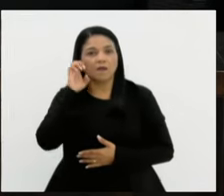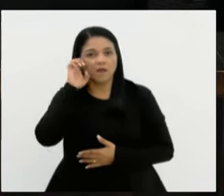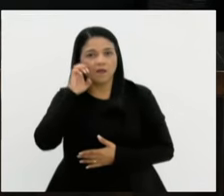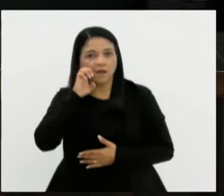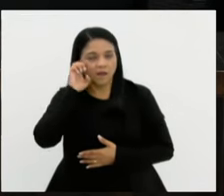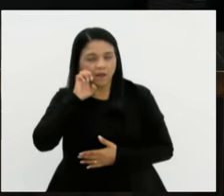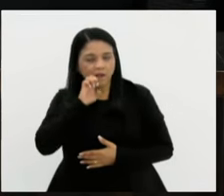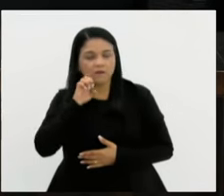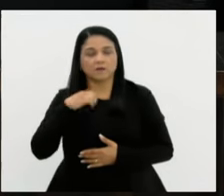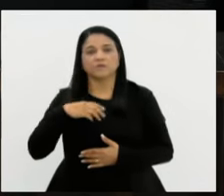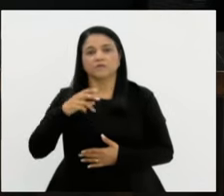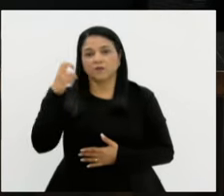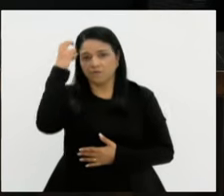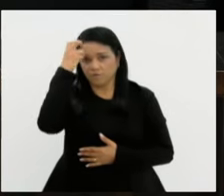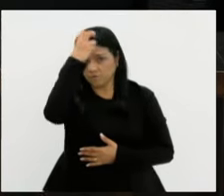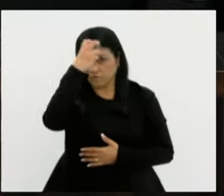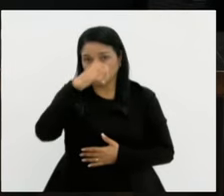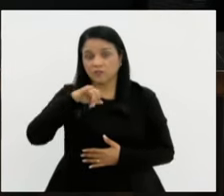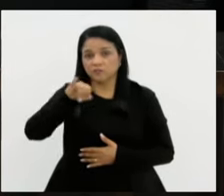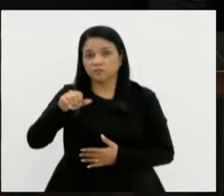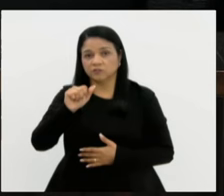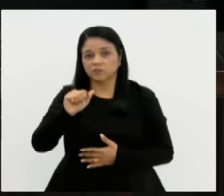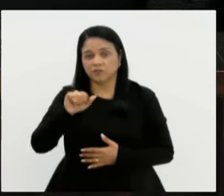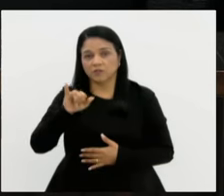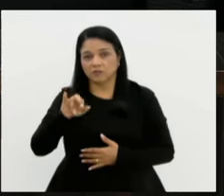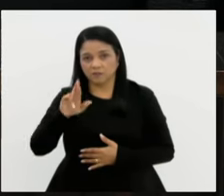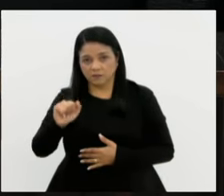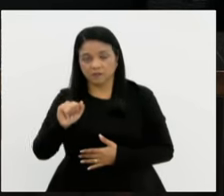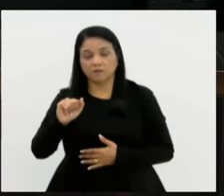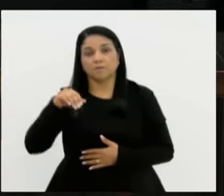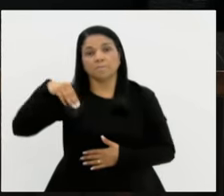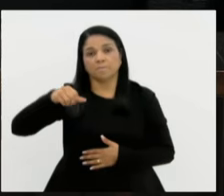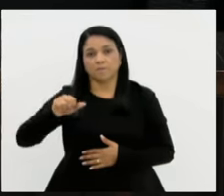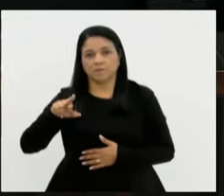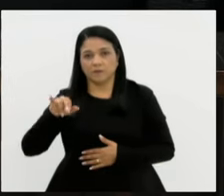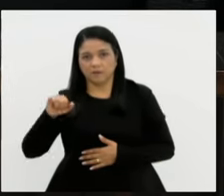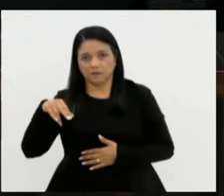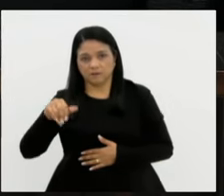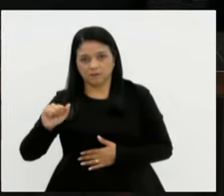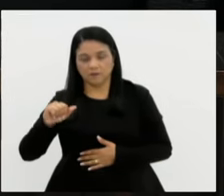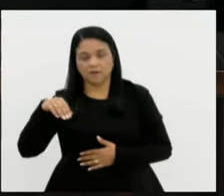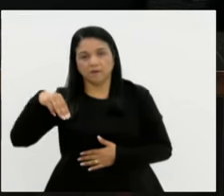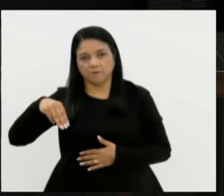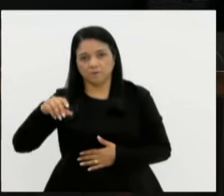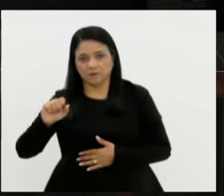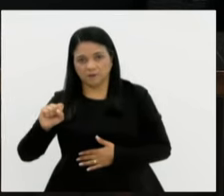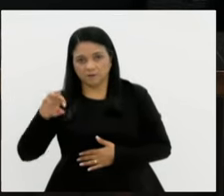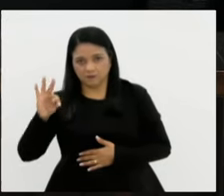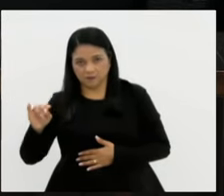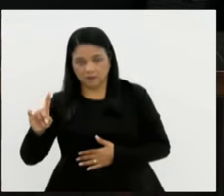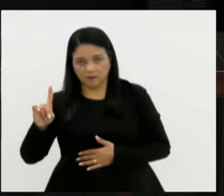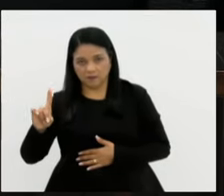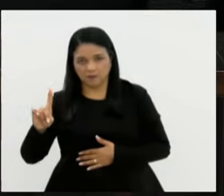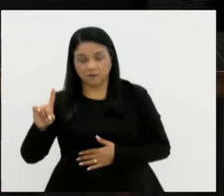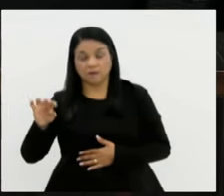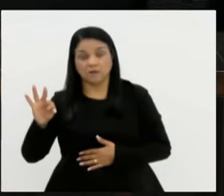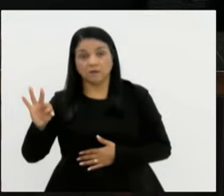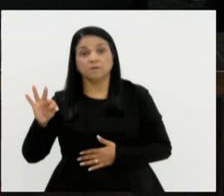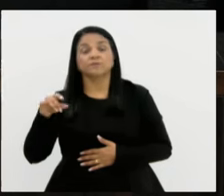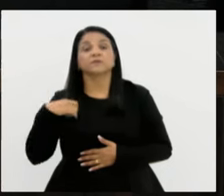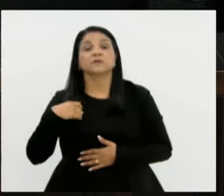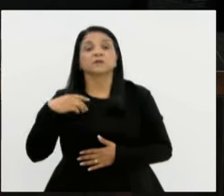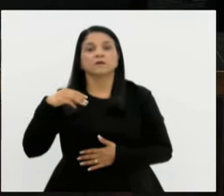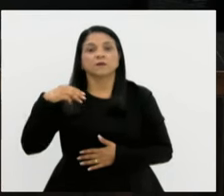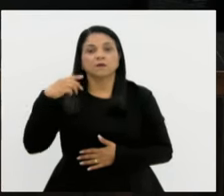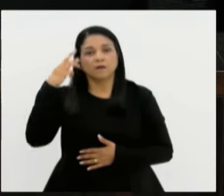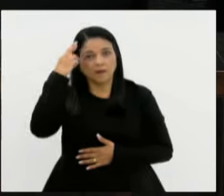Lima, Jari Oliveira, Marina do MST, Renata Souza e,